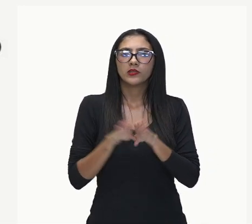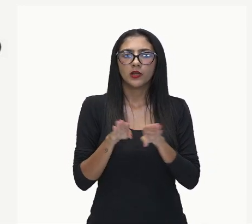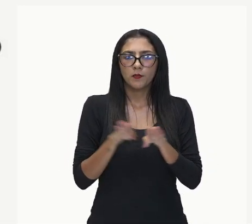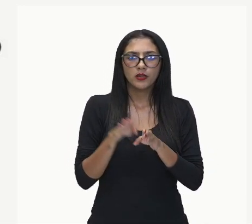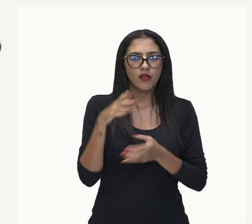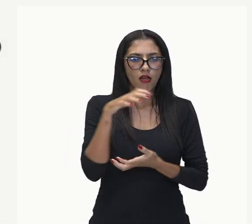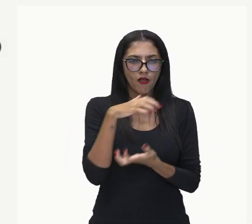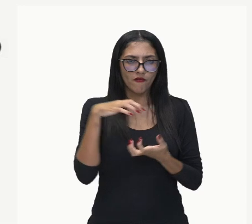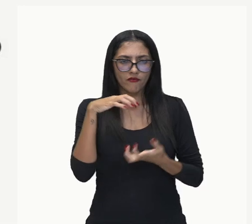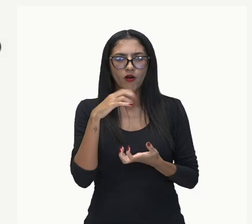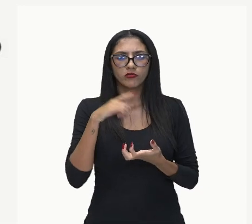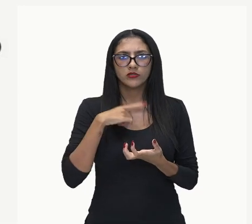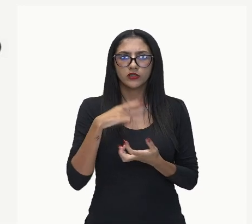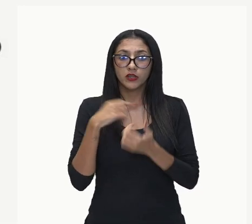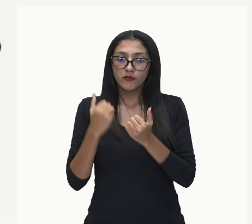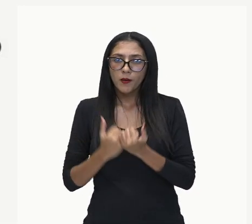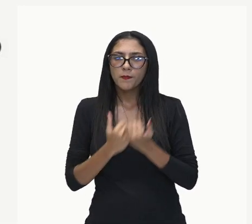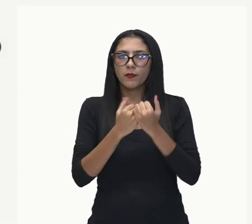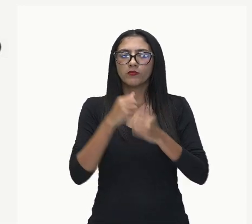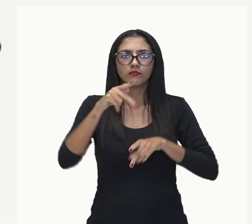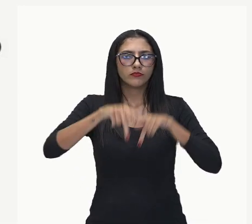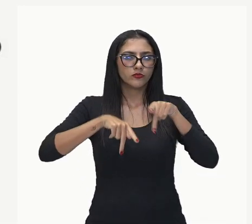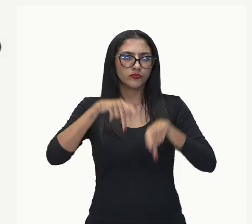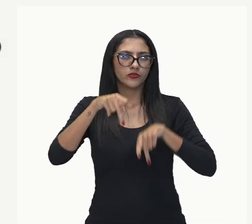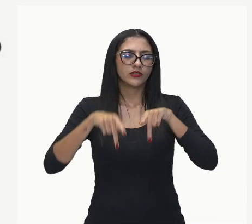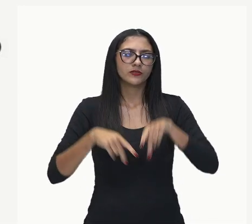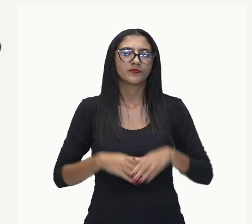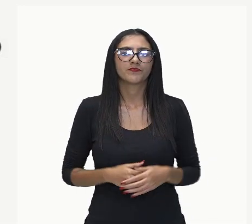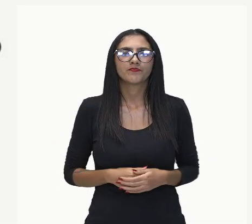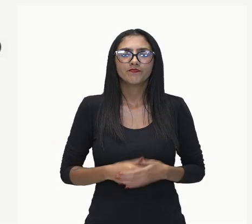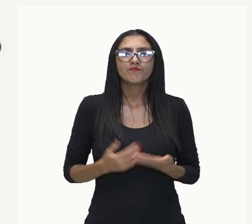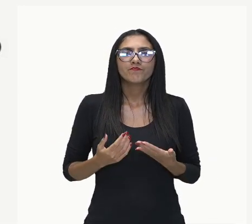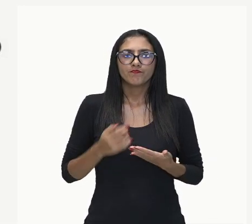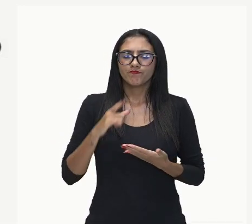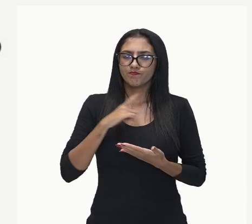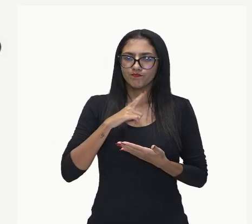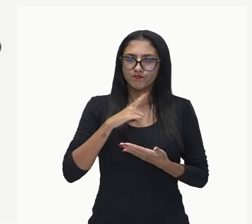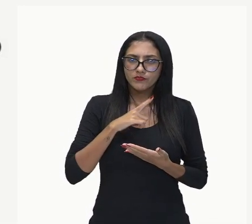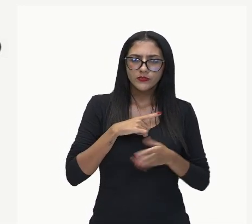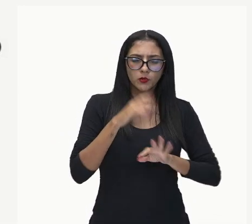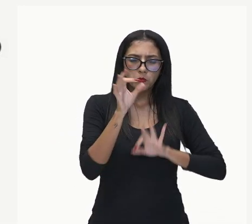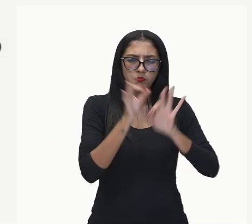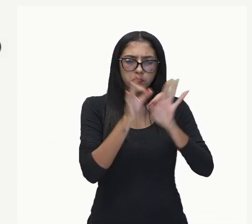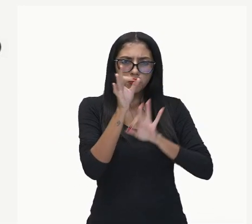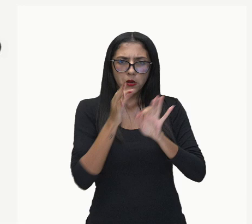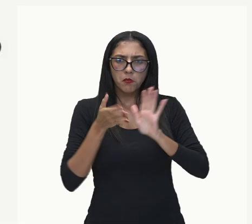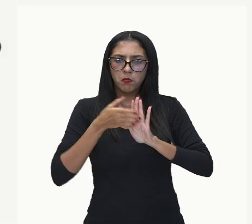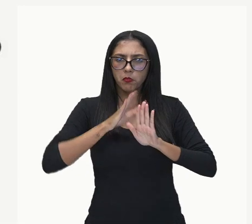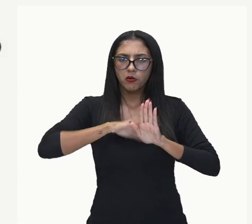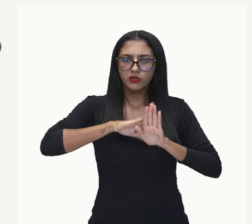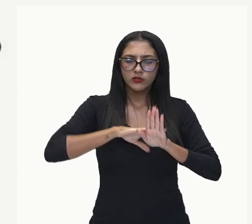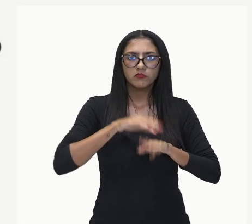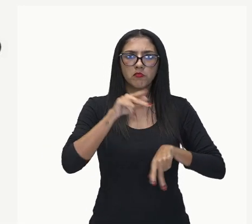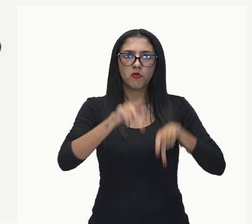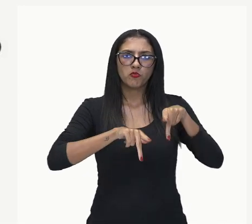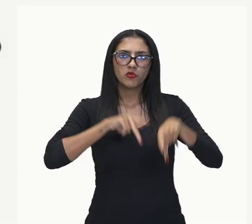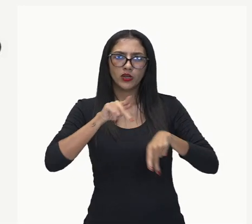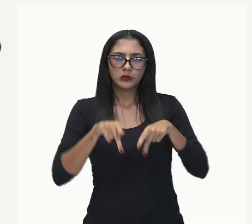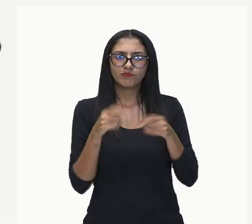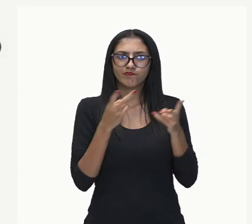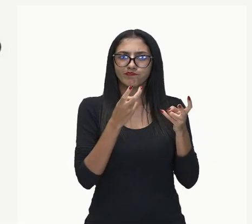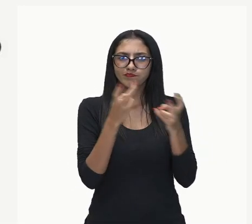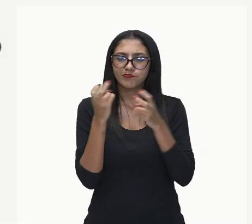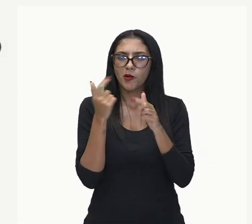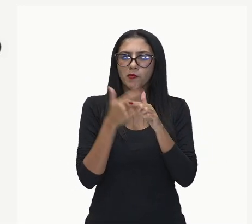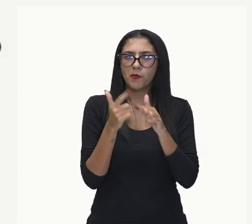teve grande apoio popular. Então, havia ali uma revolta se organizando, a população estava vivenciando um momento de